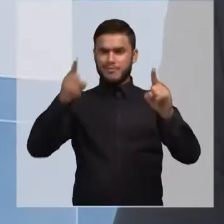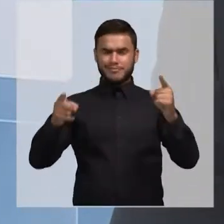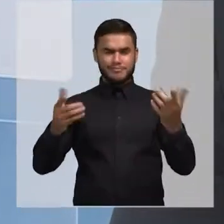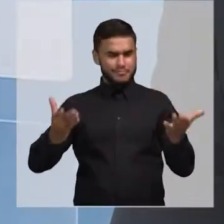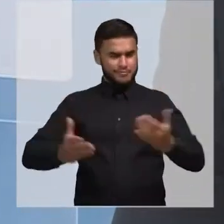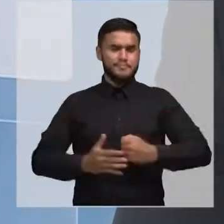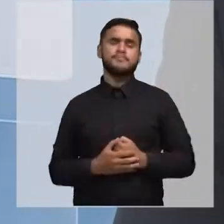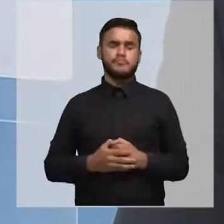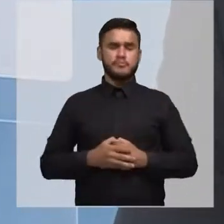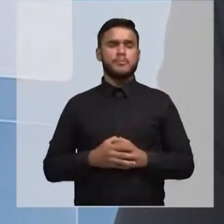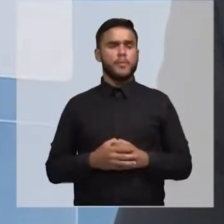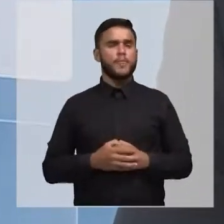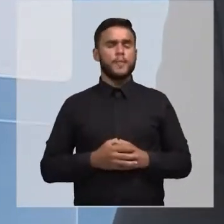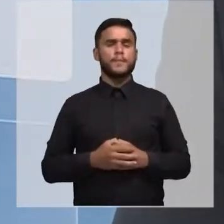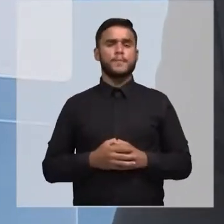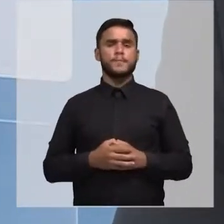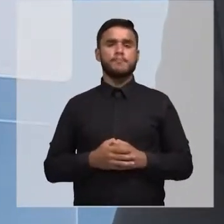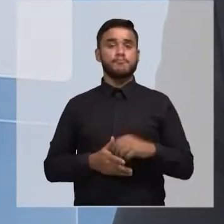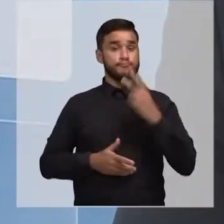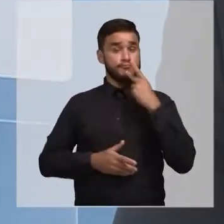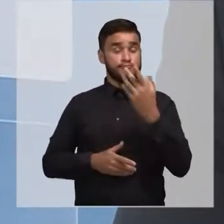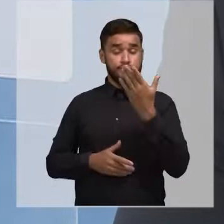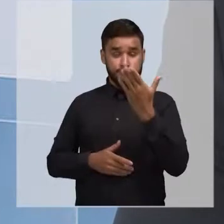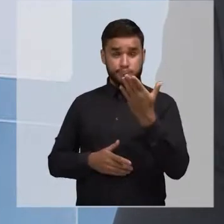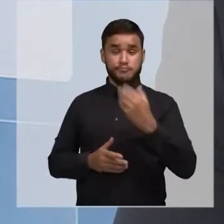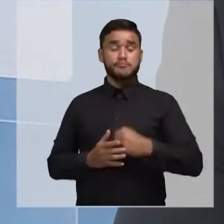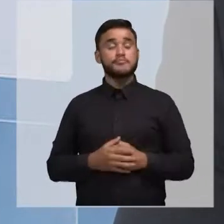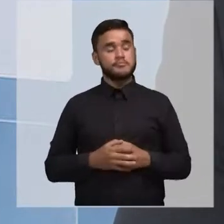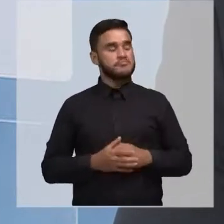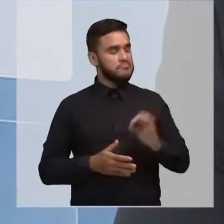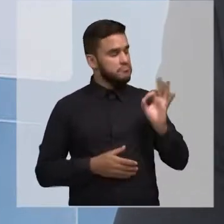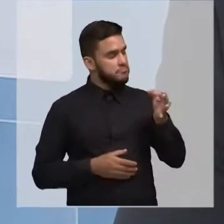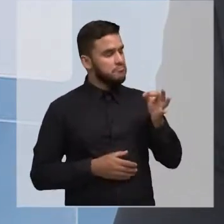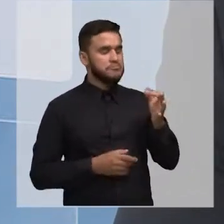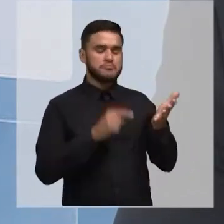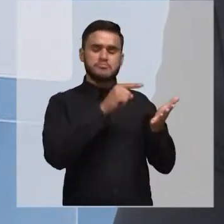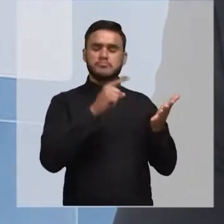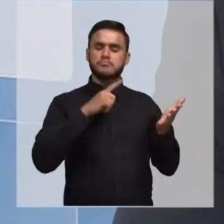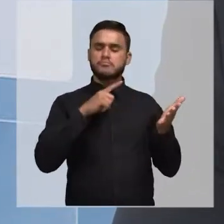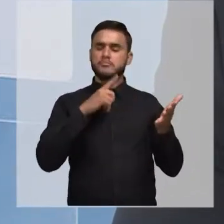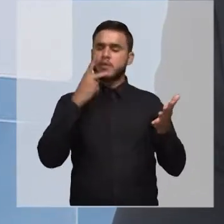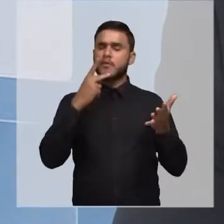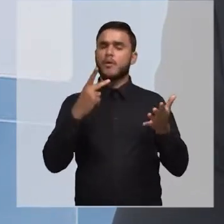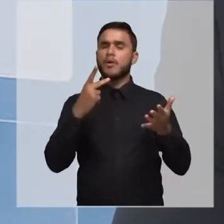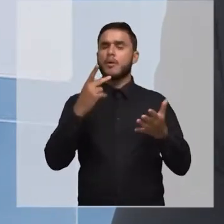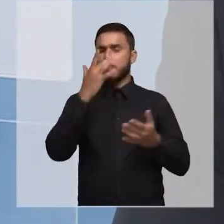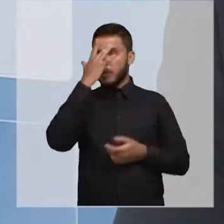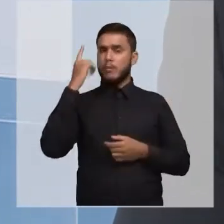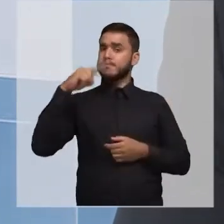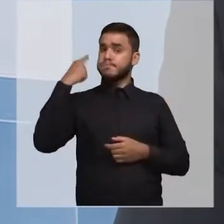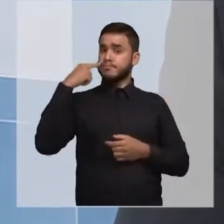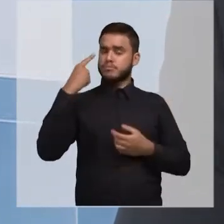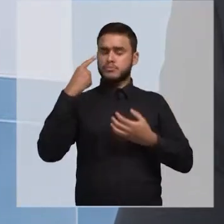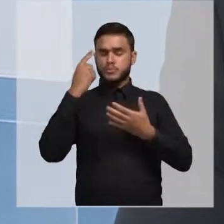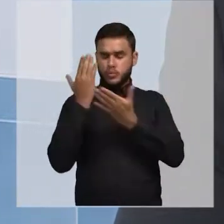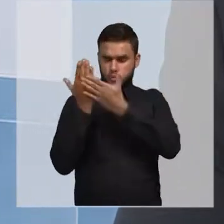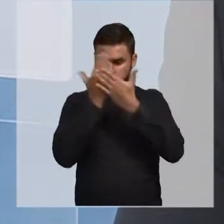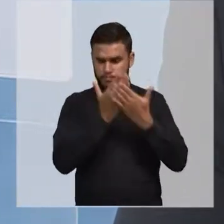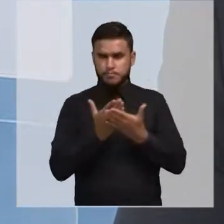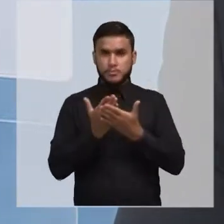um jurista que disse que no Supremo Tribunal Federal existiam 14